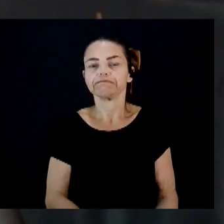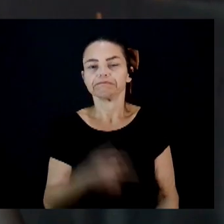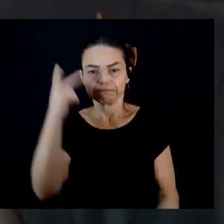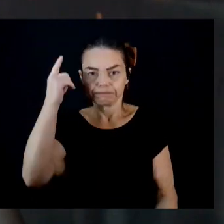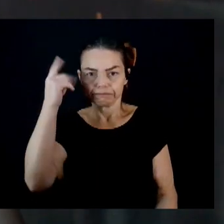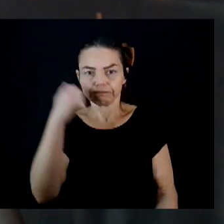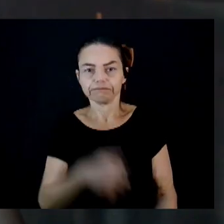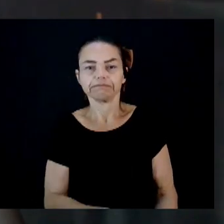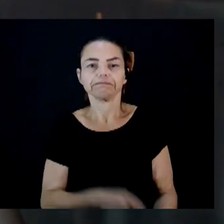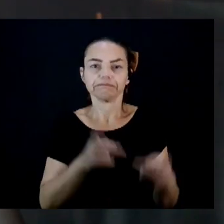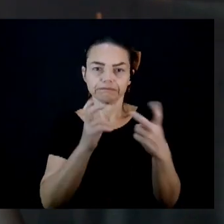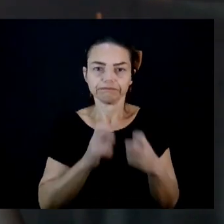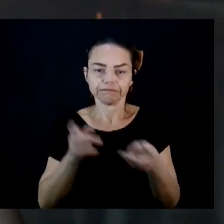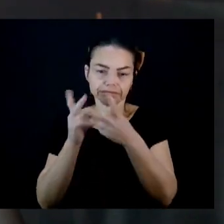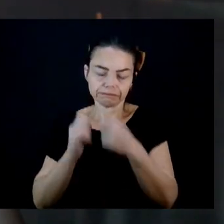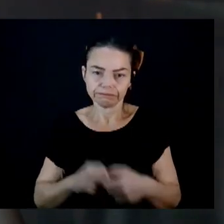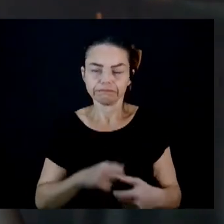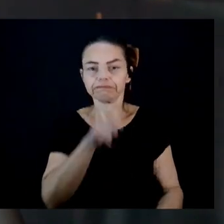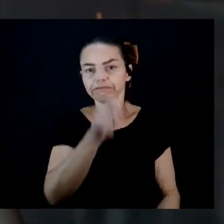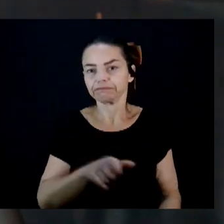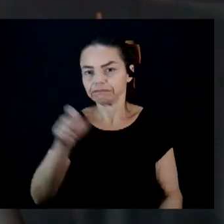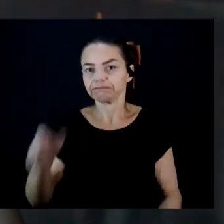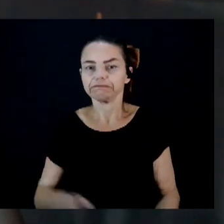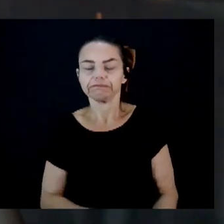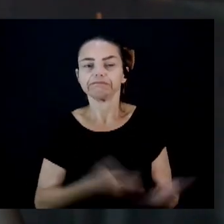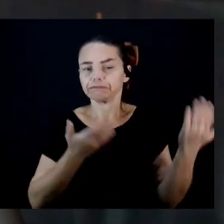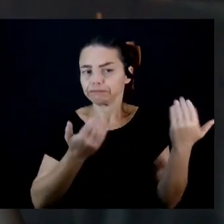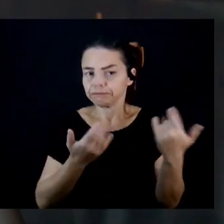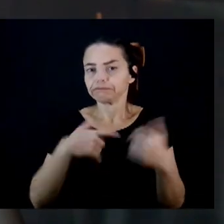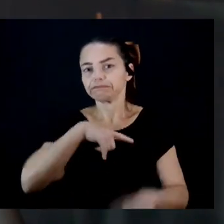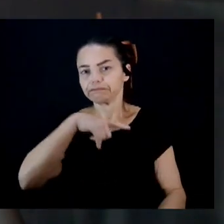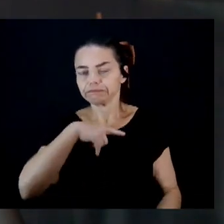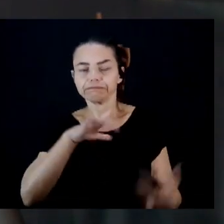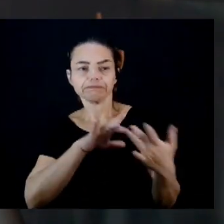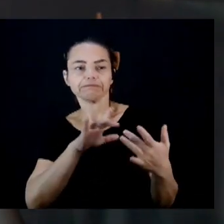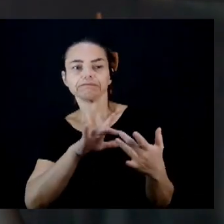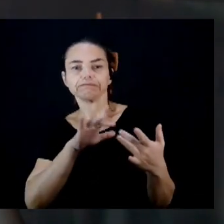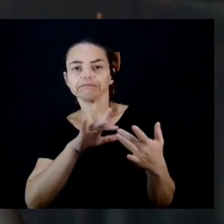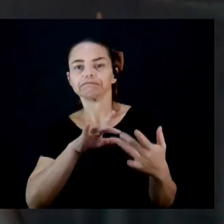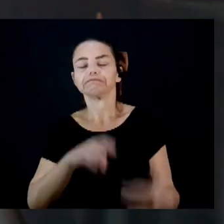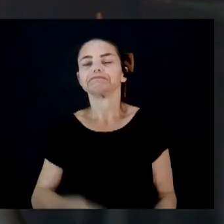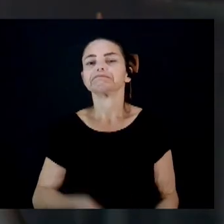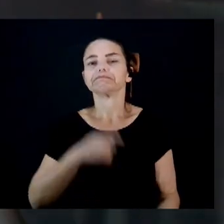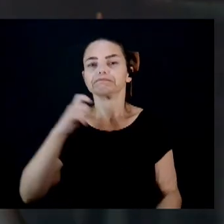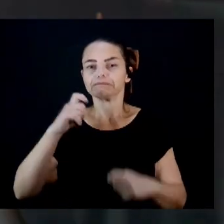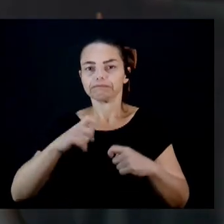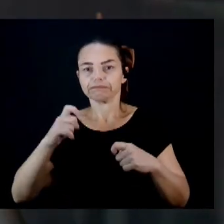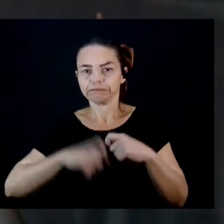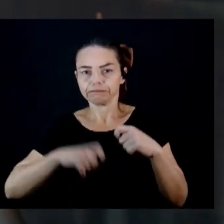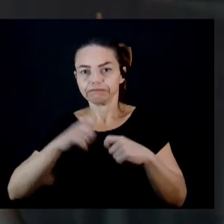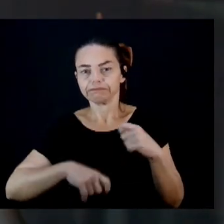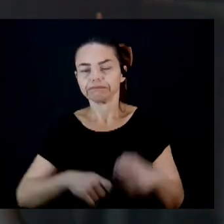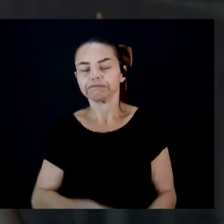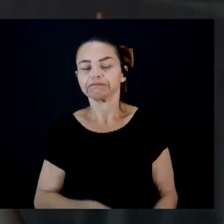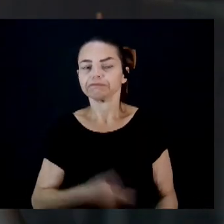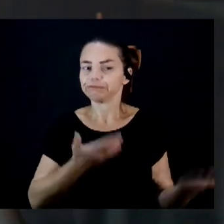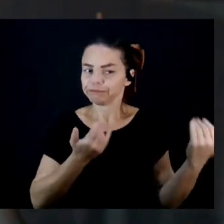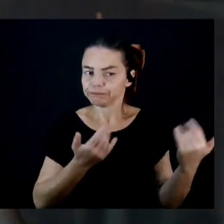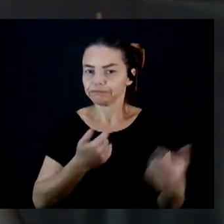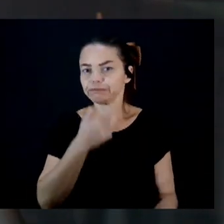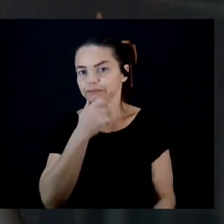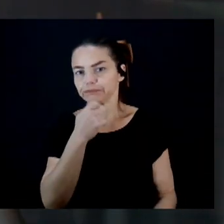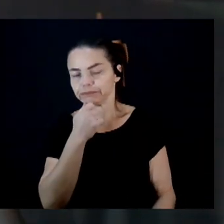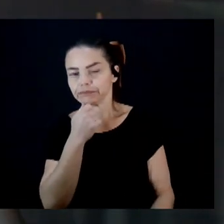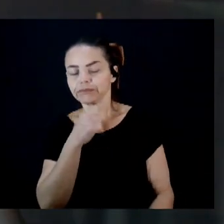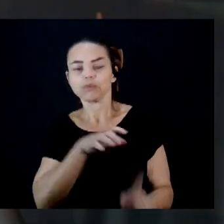escutar histórias de pessoas extremamente jovens que tiveram contato sexual, meninos, né?